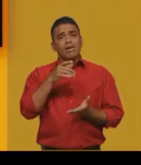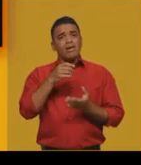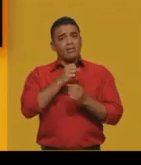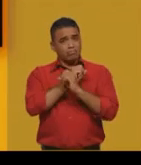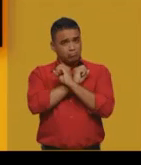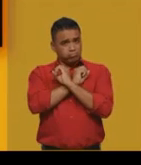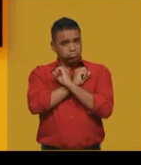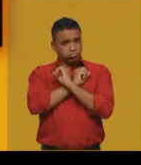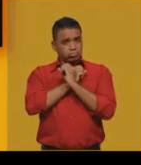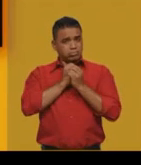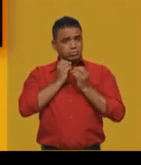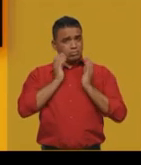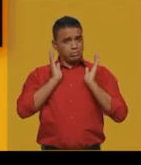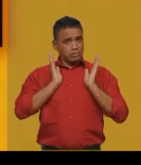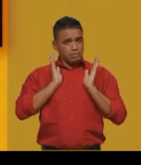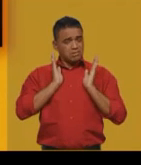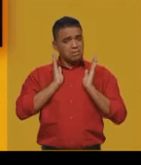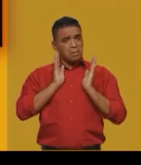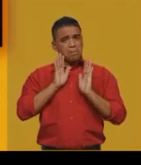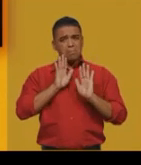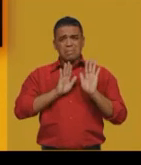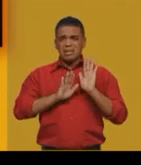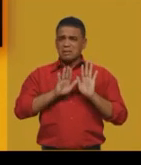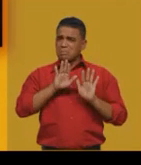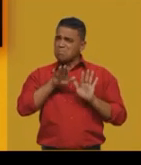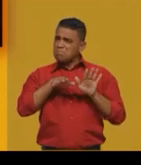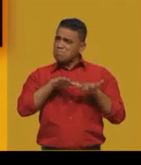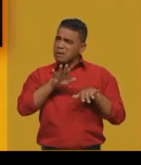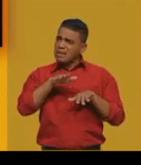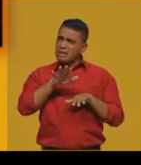perto de 23 de abril de